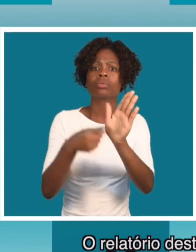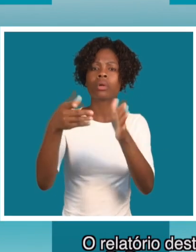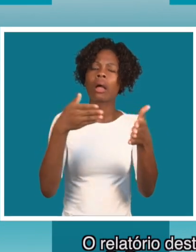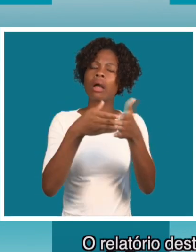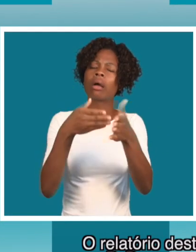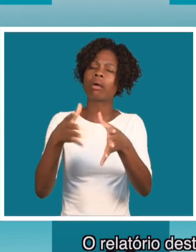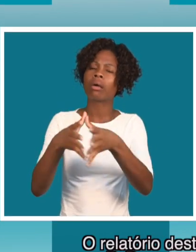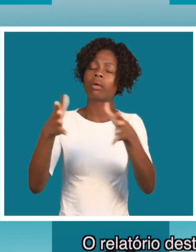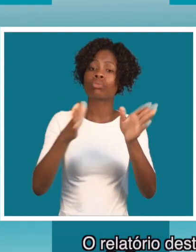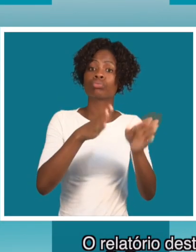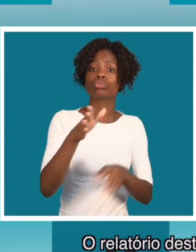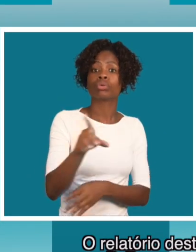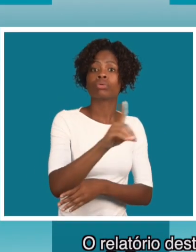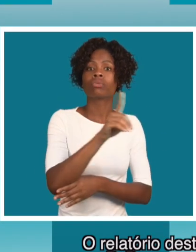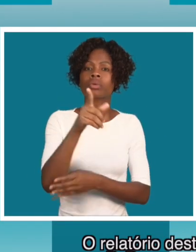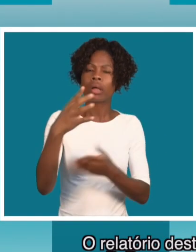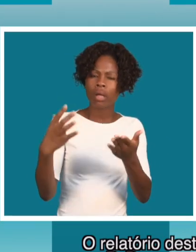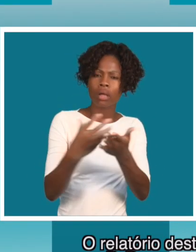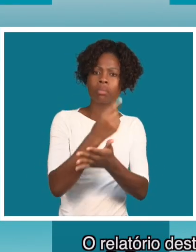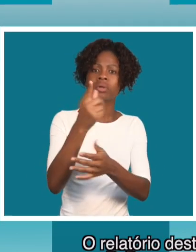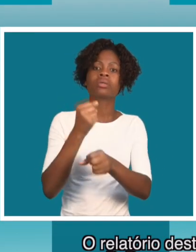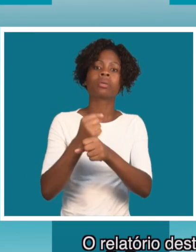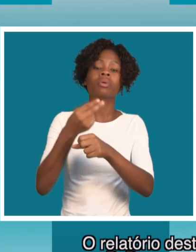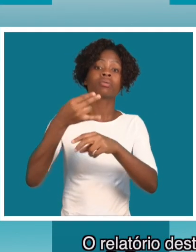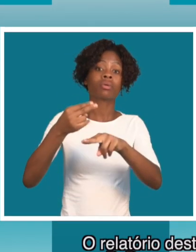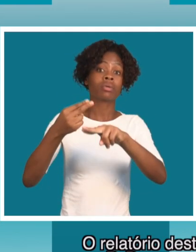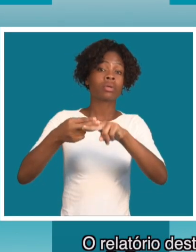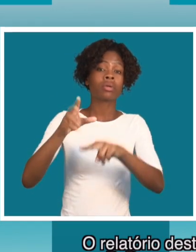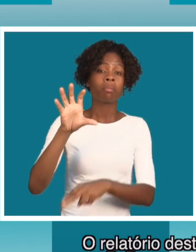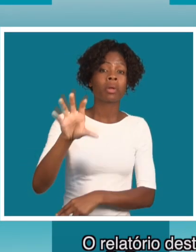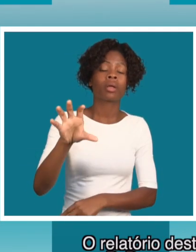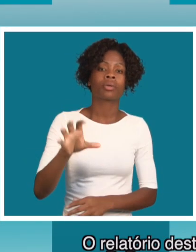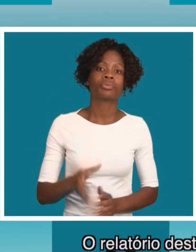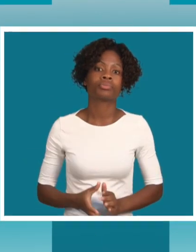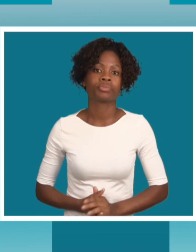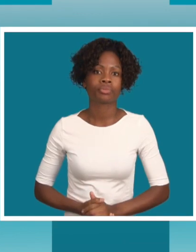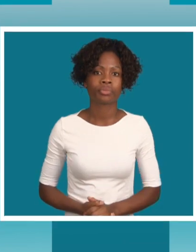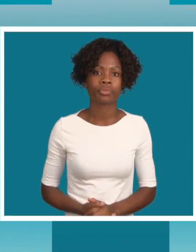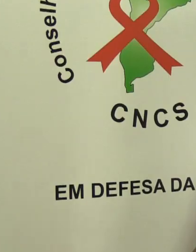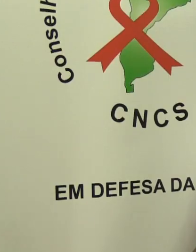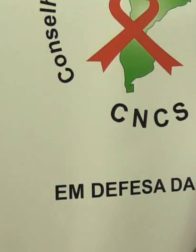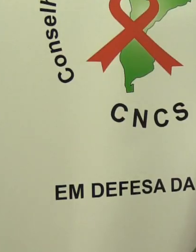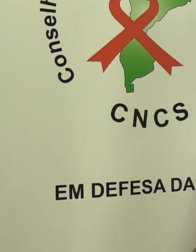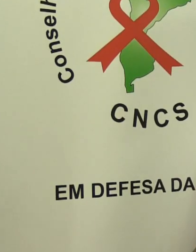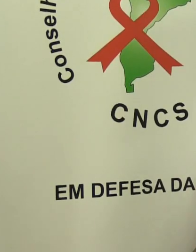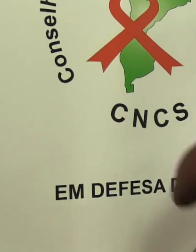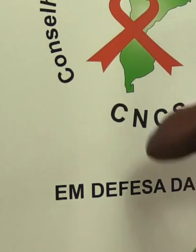enfrentadas pelas PCDs para aceder a serviços do HIV no país.